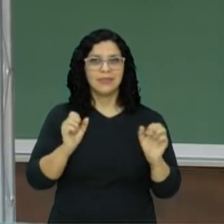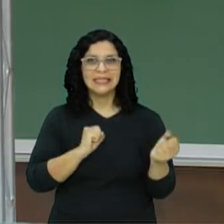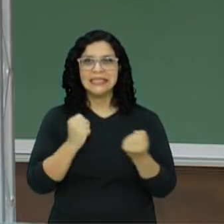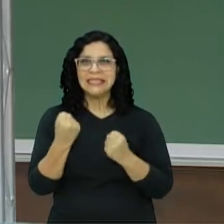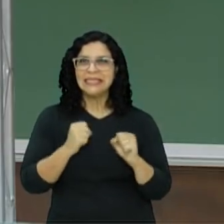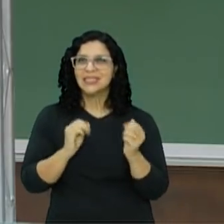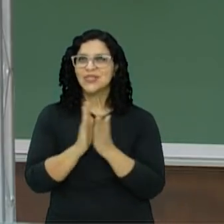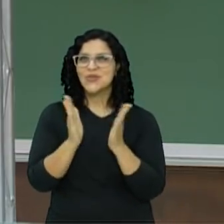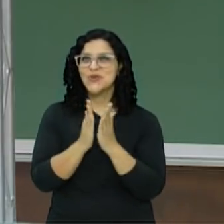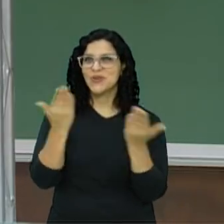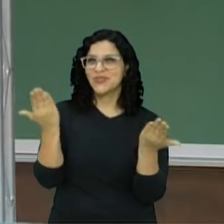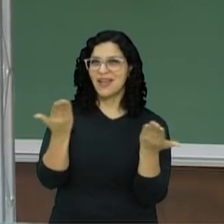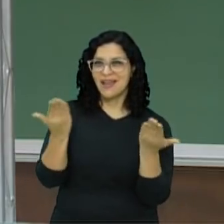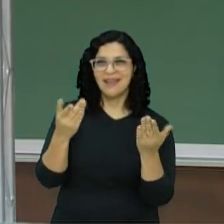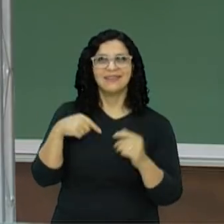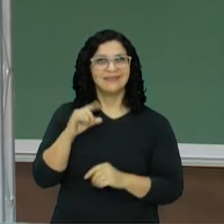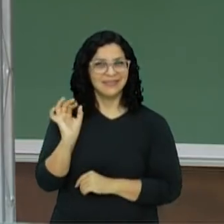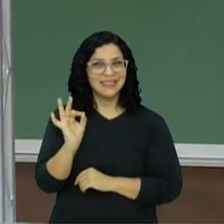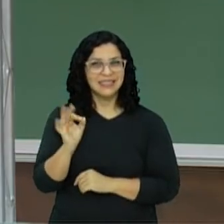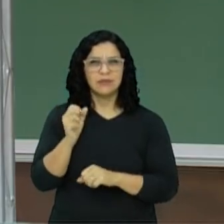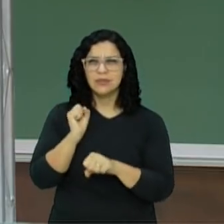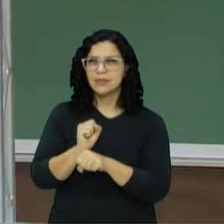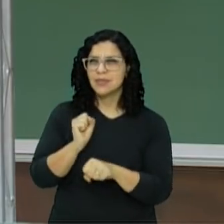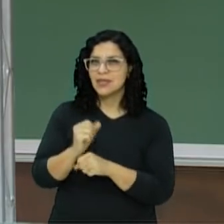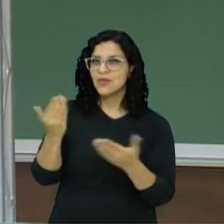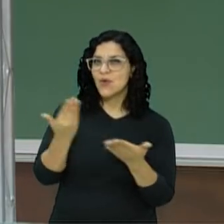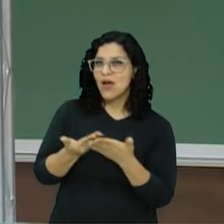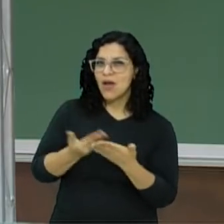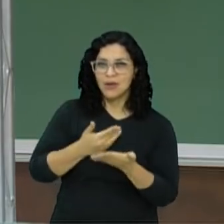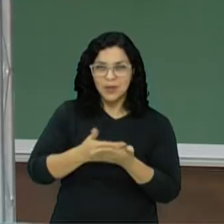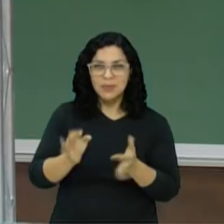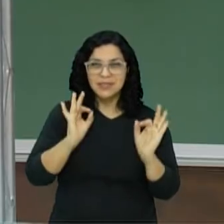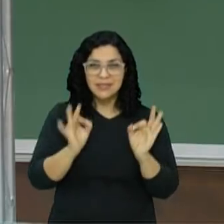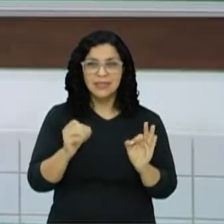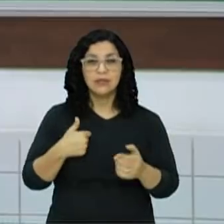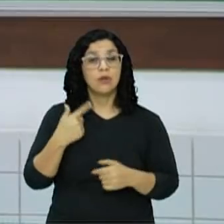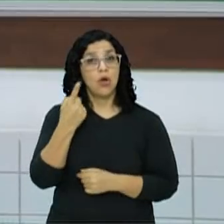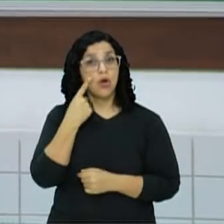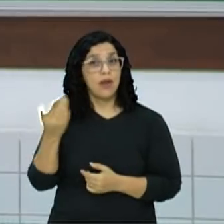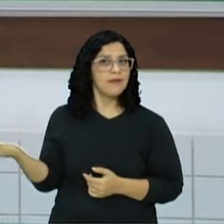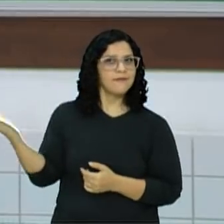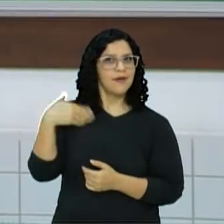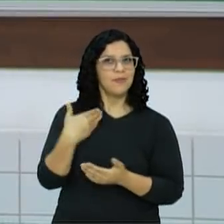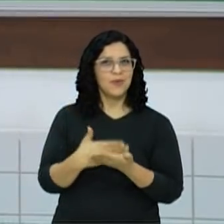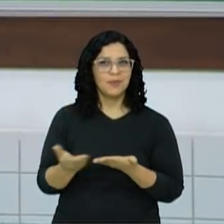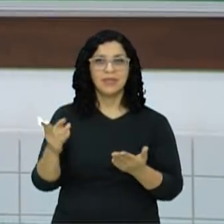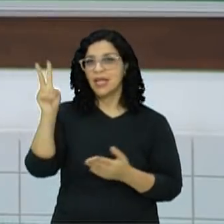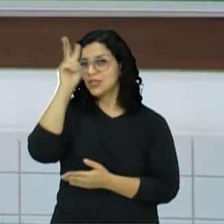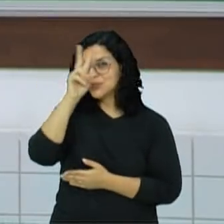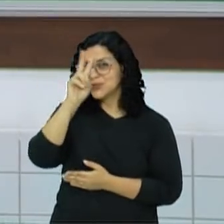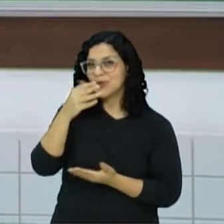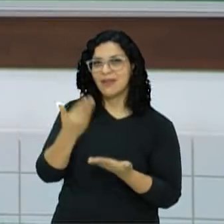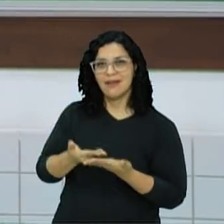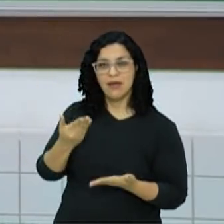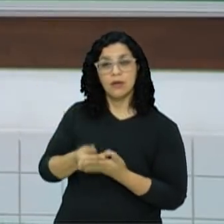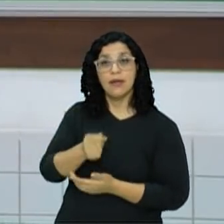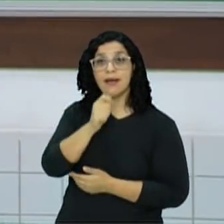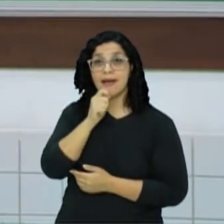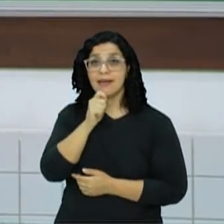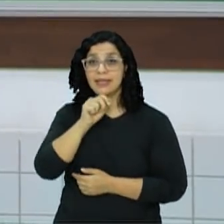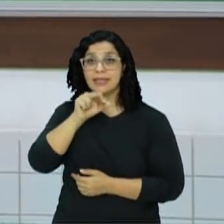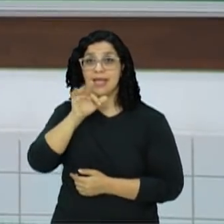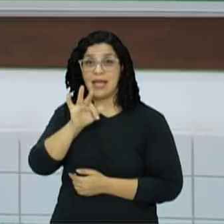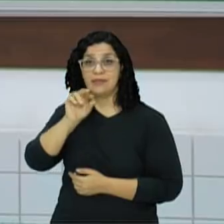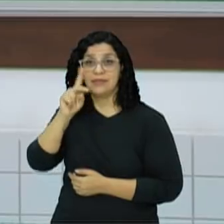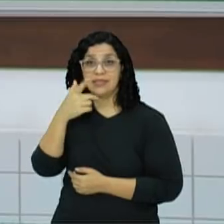ansioso por essa aula hoje, né? Você estava esperando essa aula começar. Então, bora começar a aula de História, ainda sobre Fernando